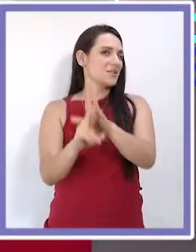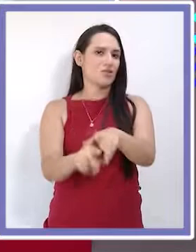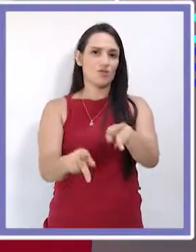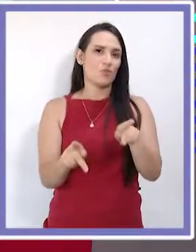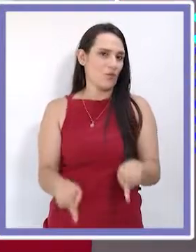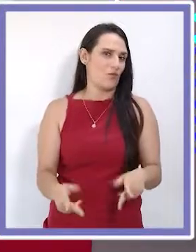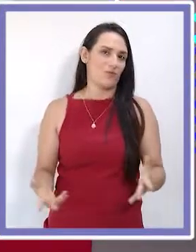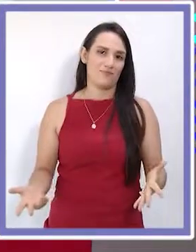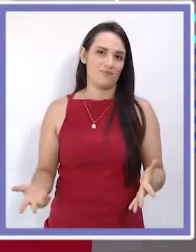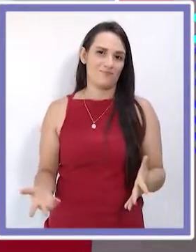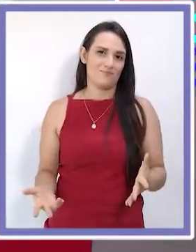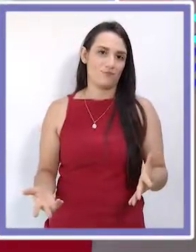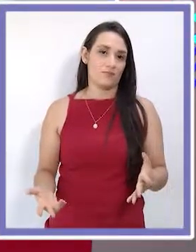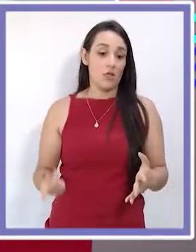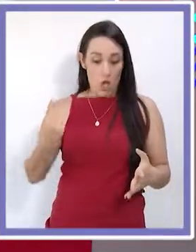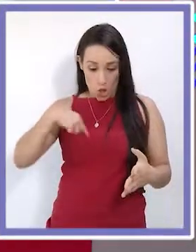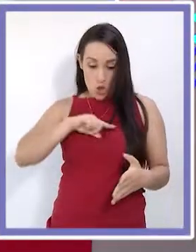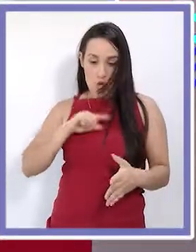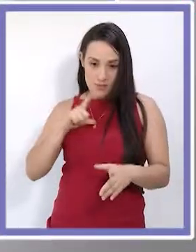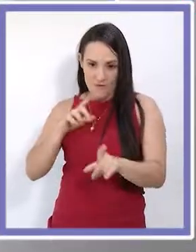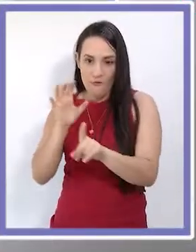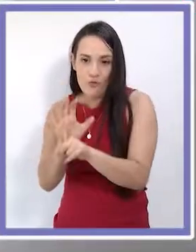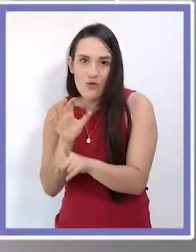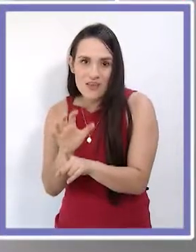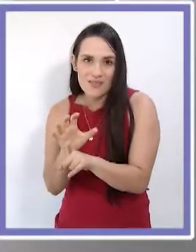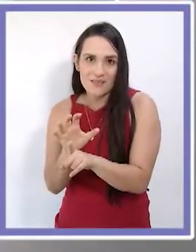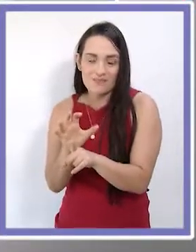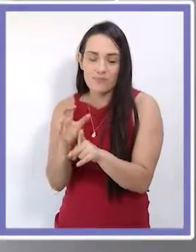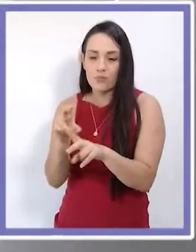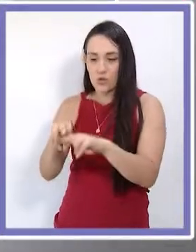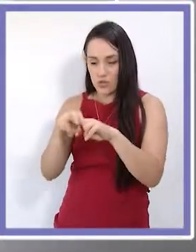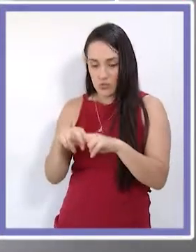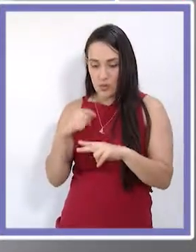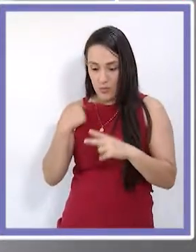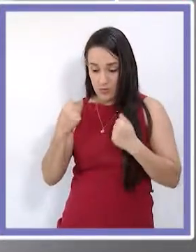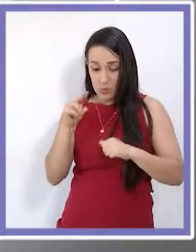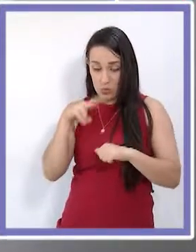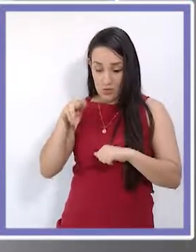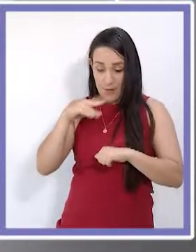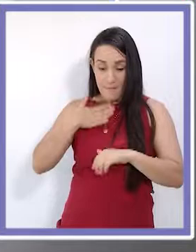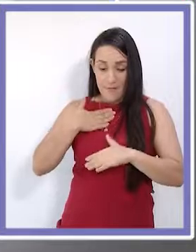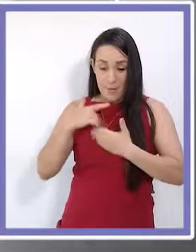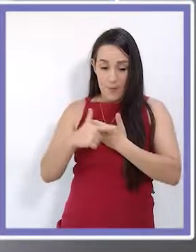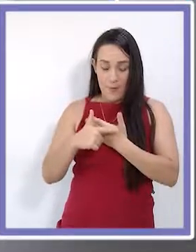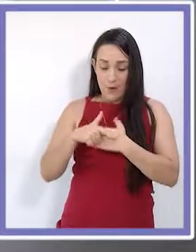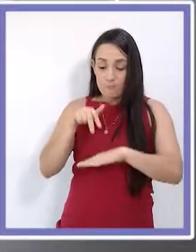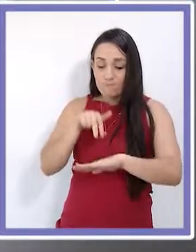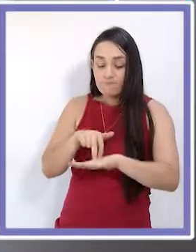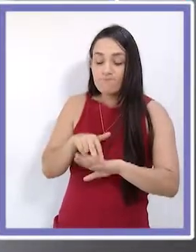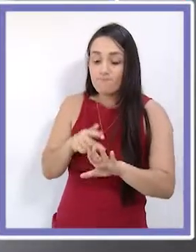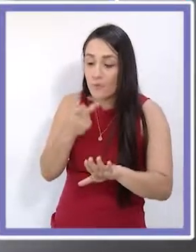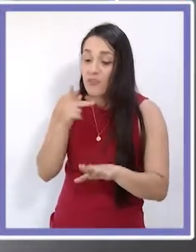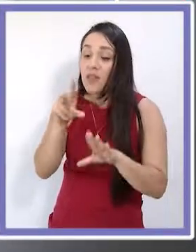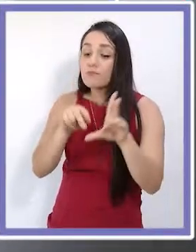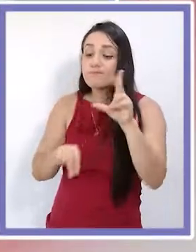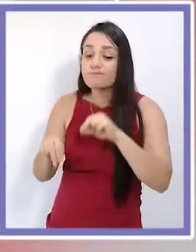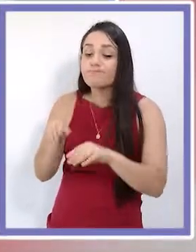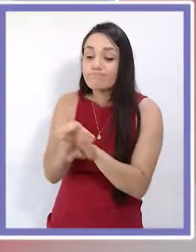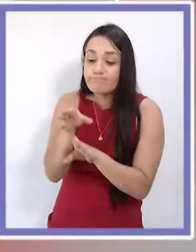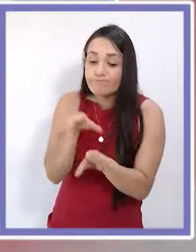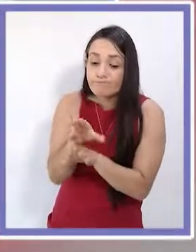população e temos a confiança das pessoas que nos elegeram. Então, os 24